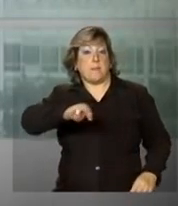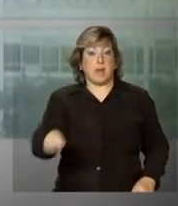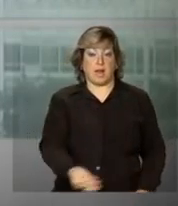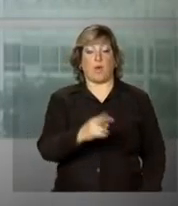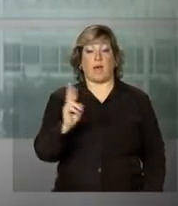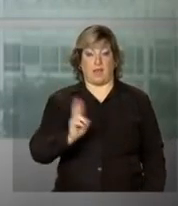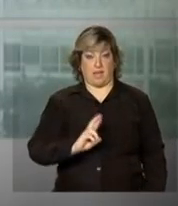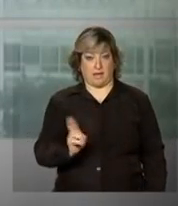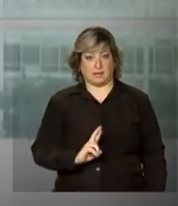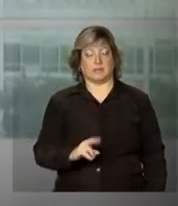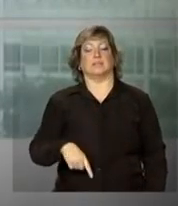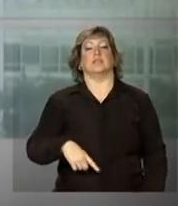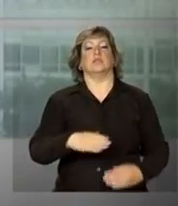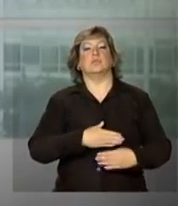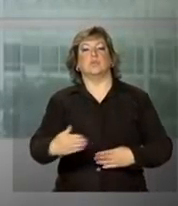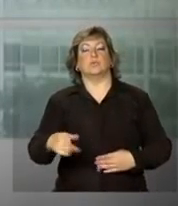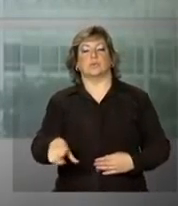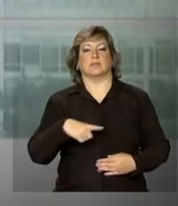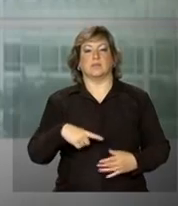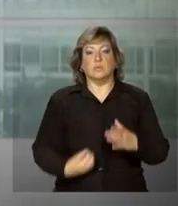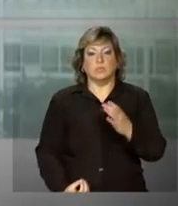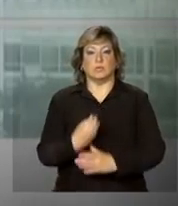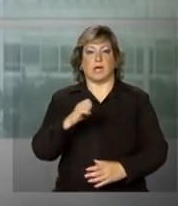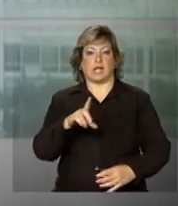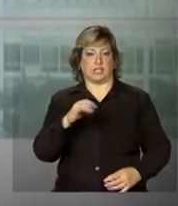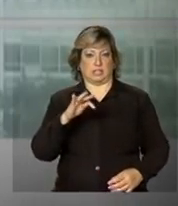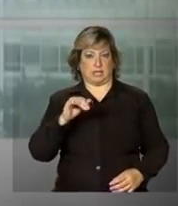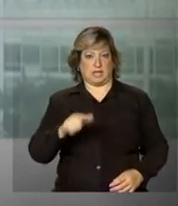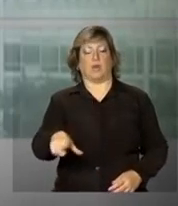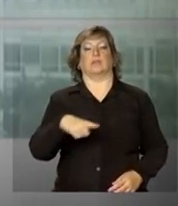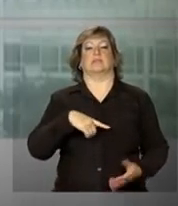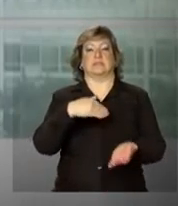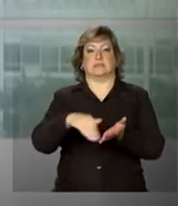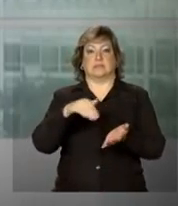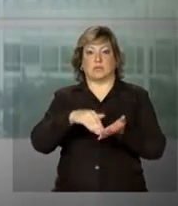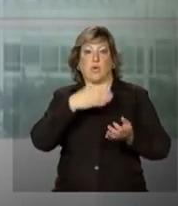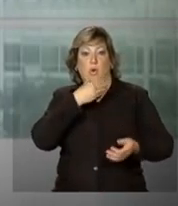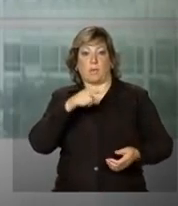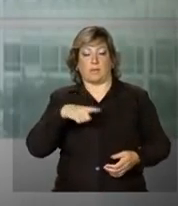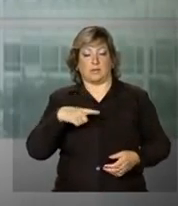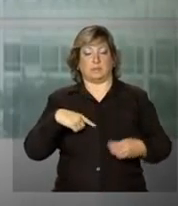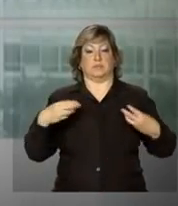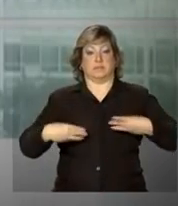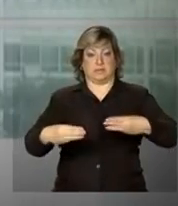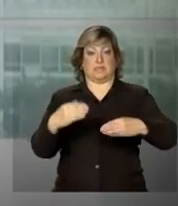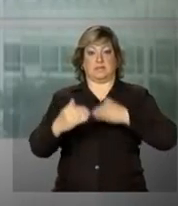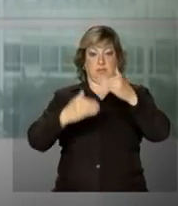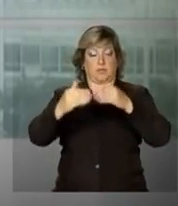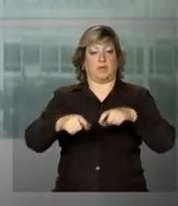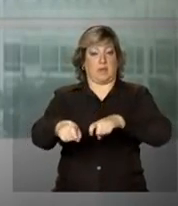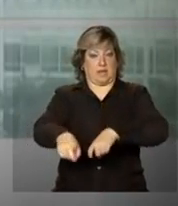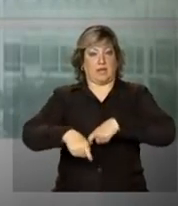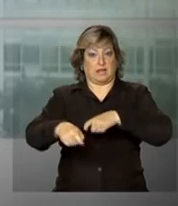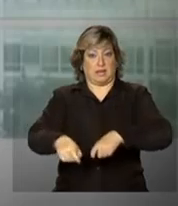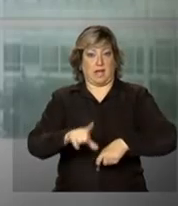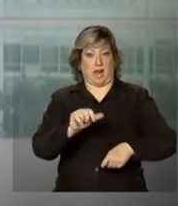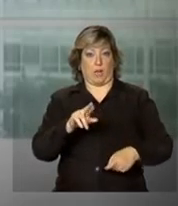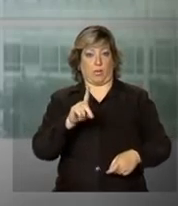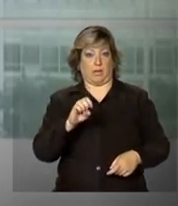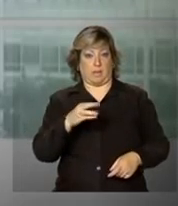de reais. E durante o lançamento do edital, o secretário executivo do Ministério do Desenvolvimento Agrário,